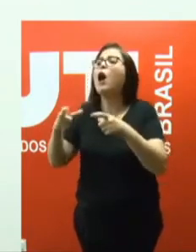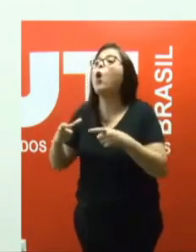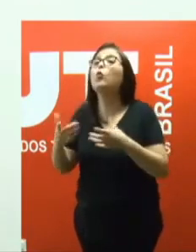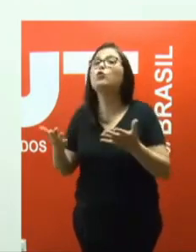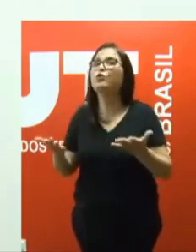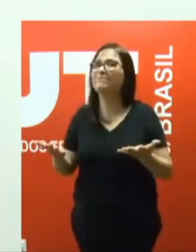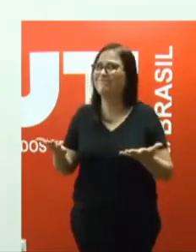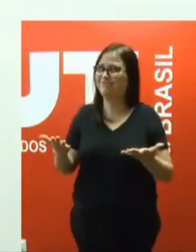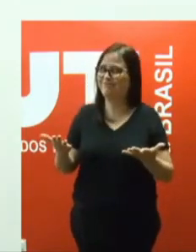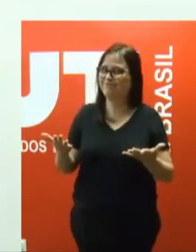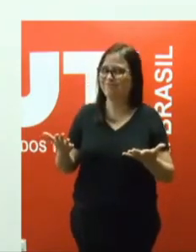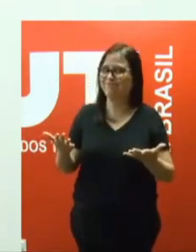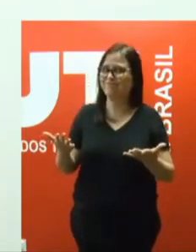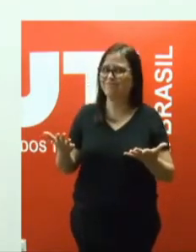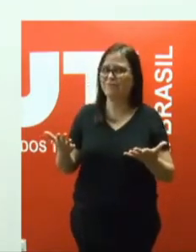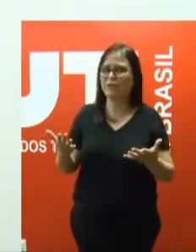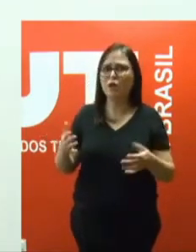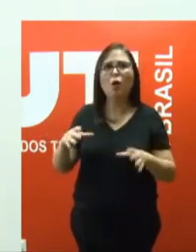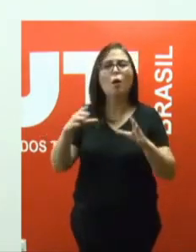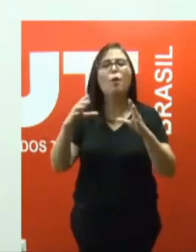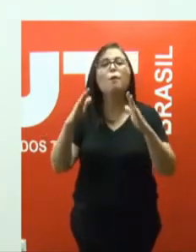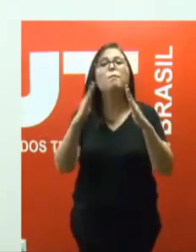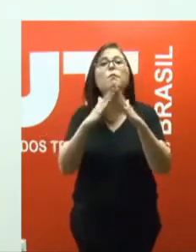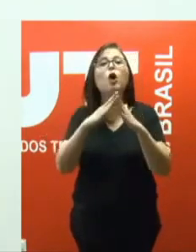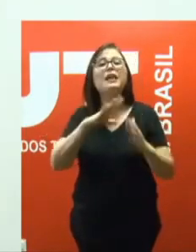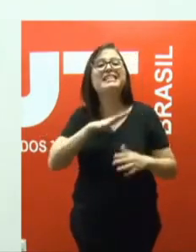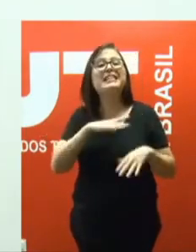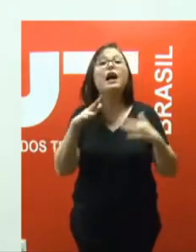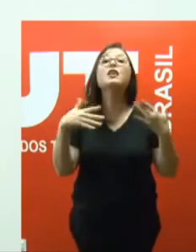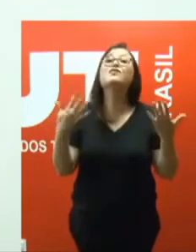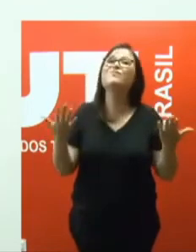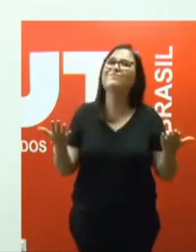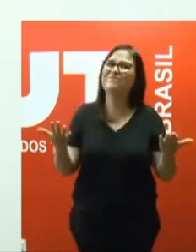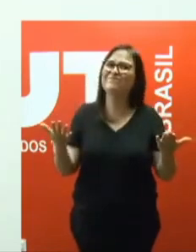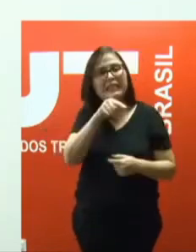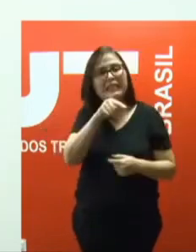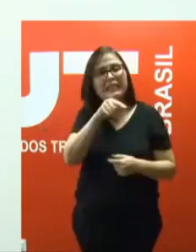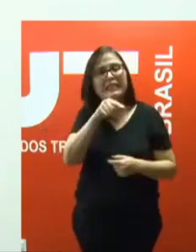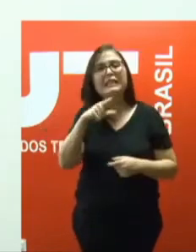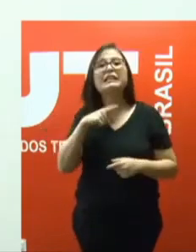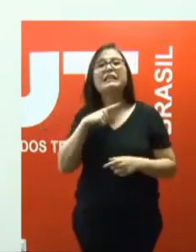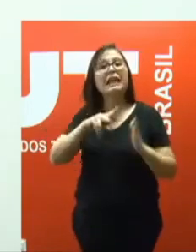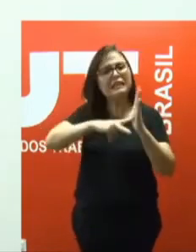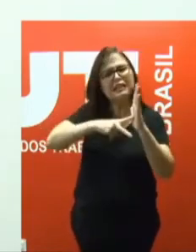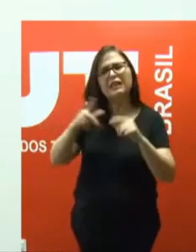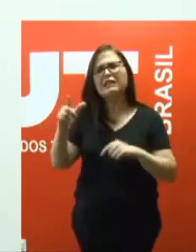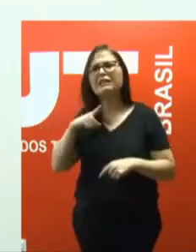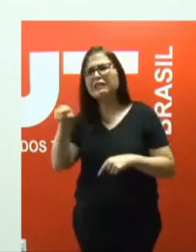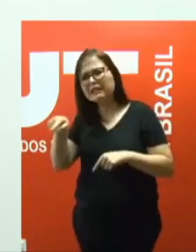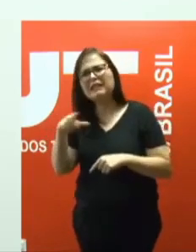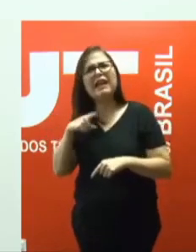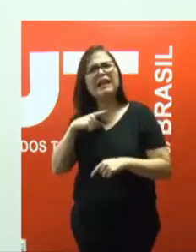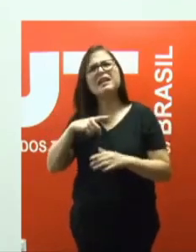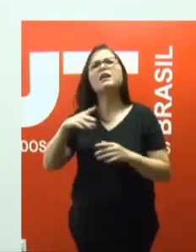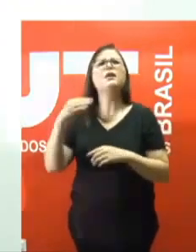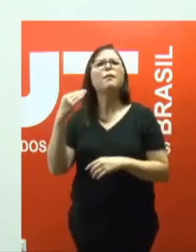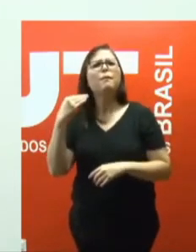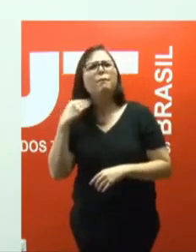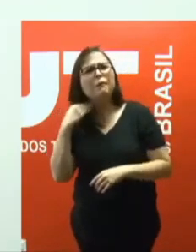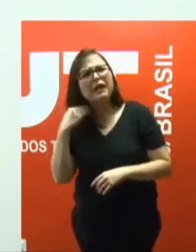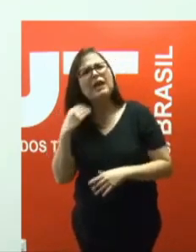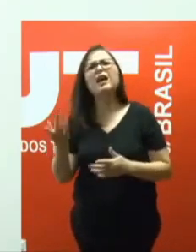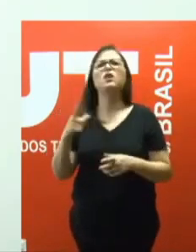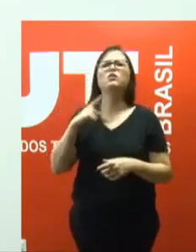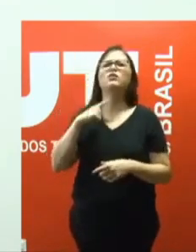Eles moram numa cidade. Nessa cidade tem sindicalista, nessa cidade tem professor, tem metalúrgico, tem bancário, tem